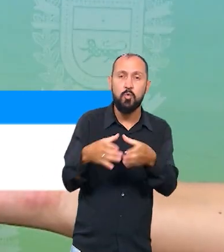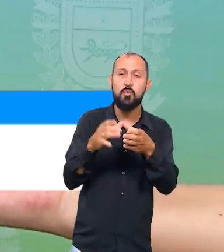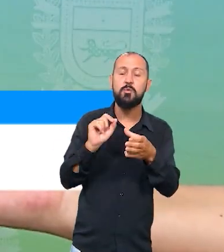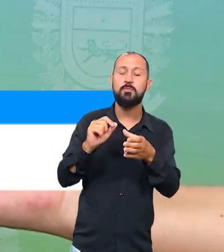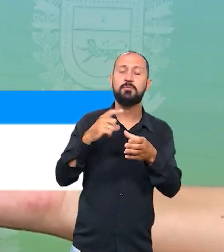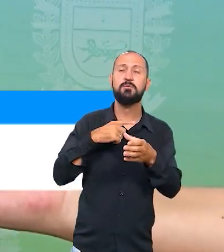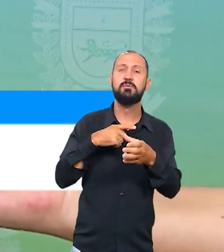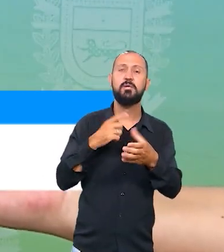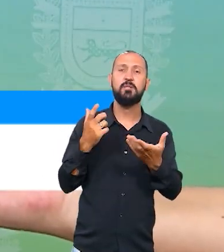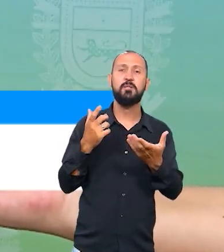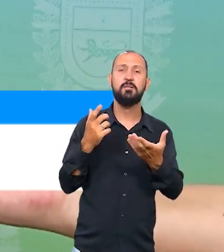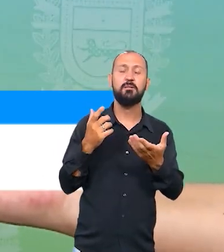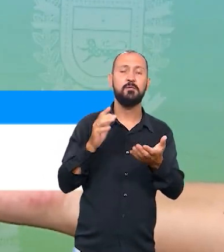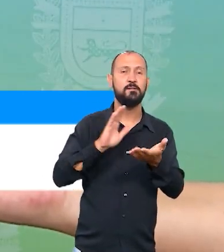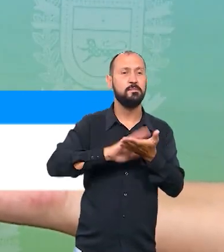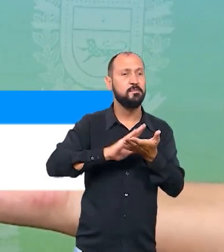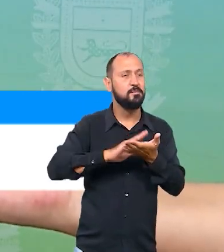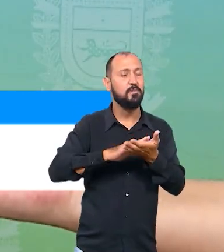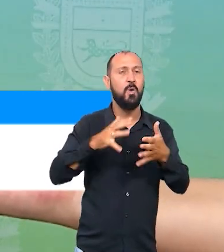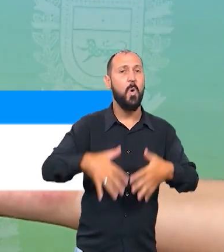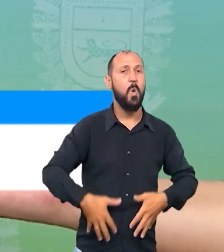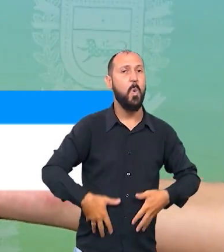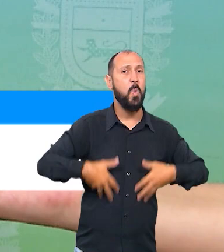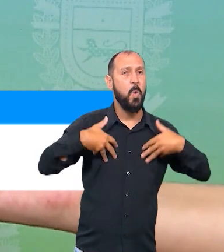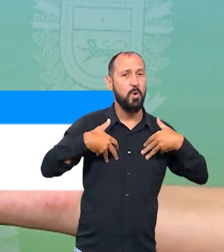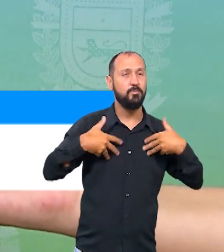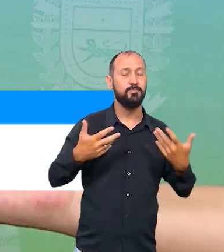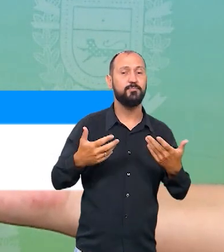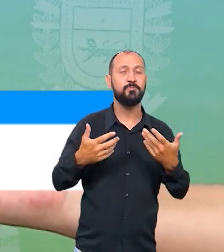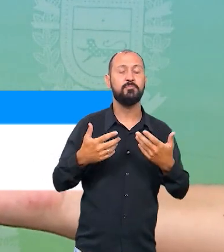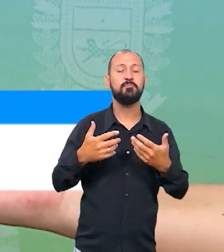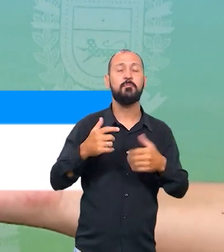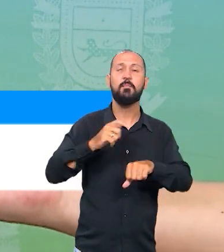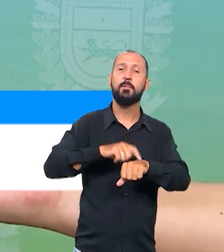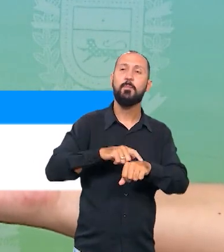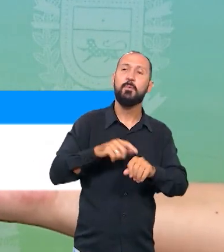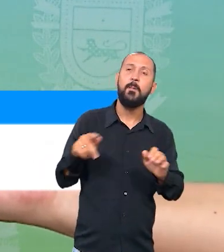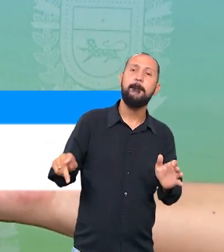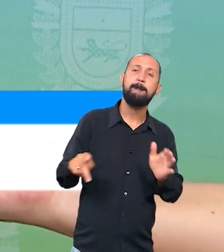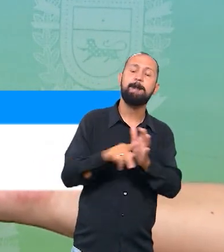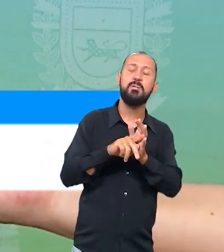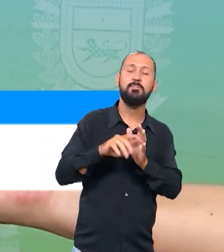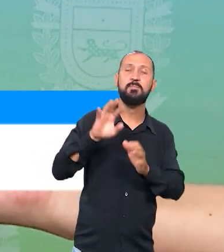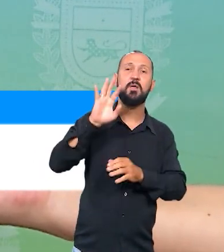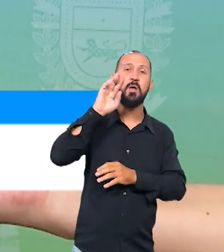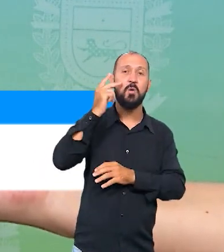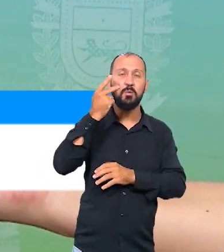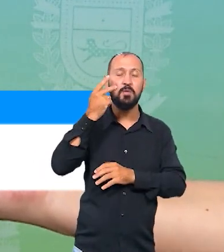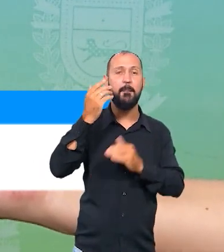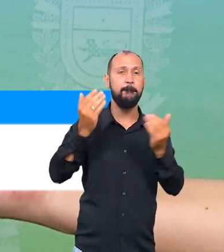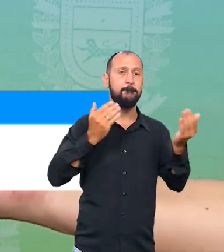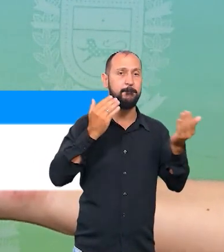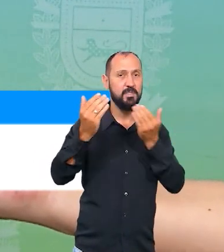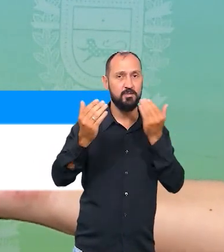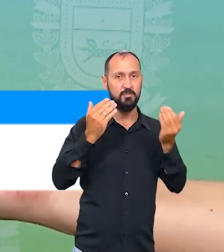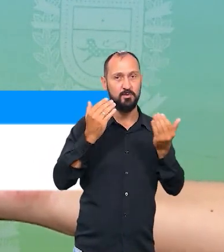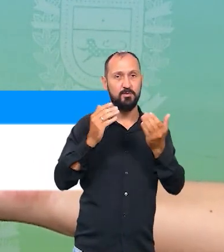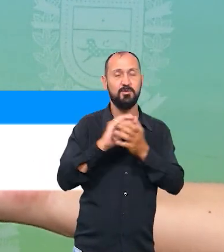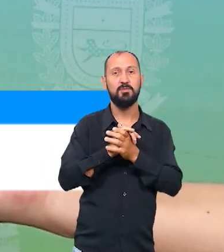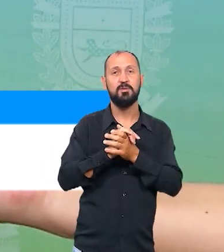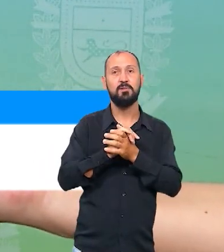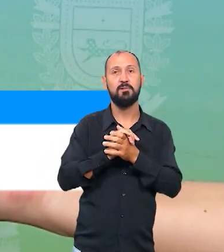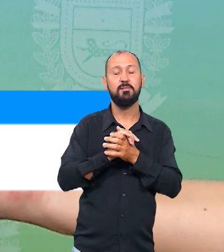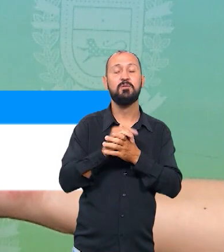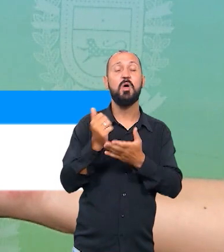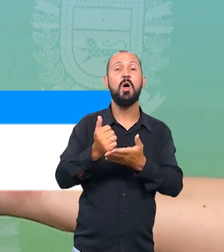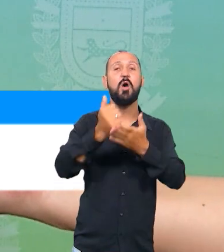Nossa categoria recebe essa homenagem com muita alegria, E é um reconhecimento da psicologia, da